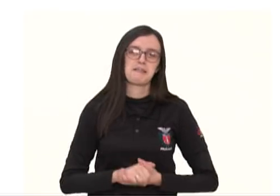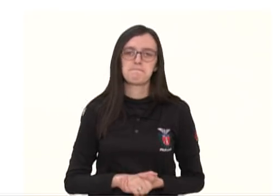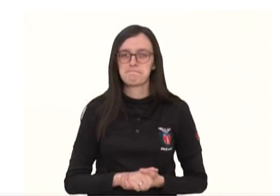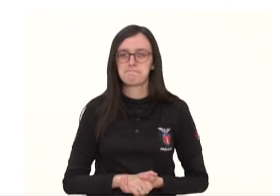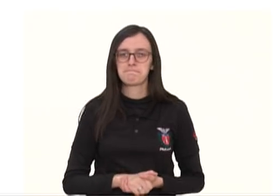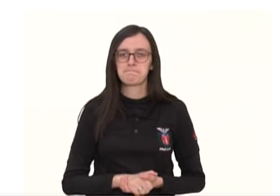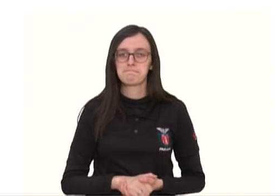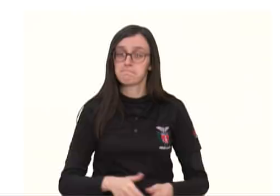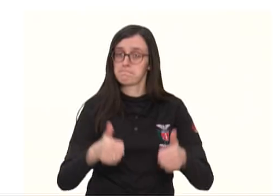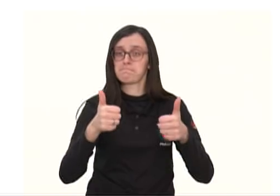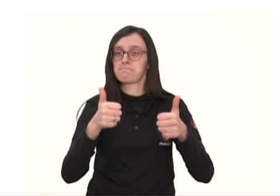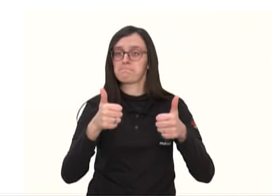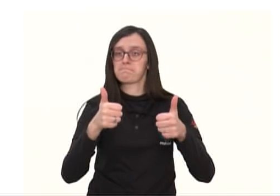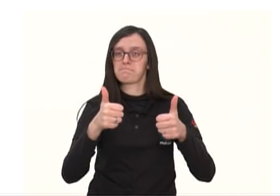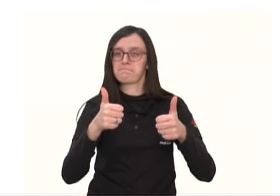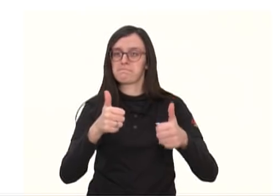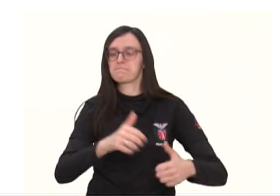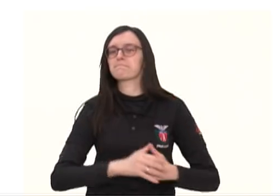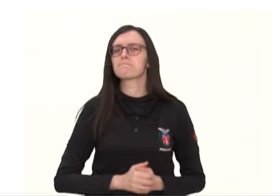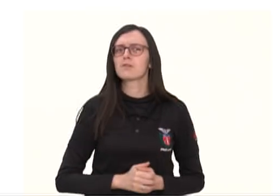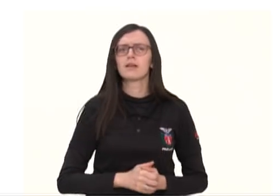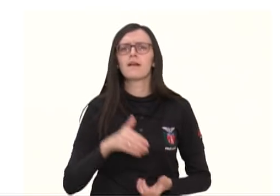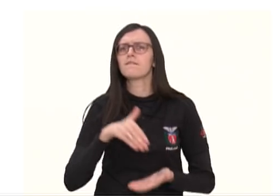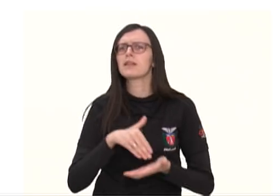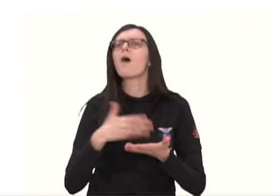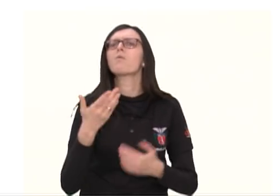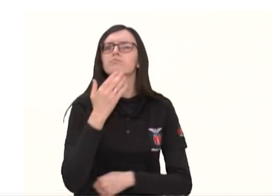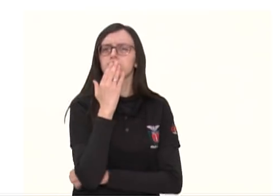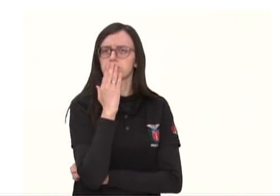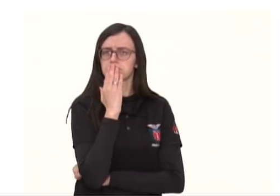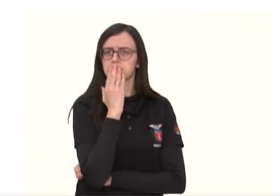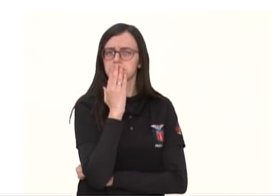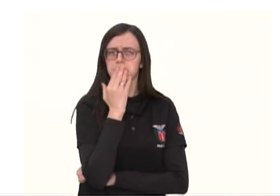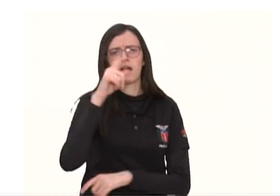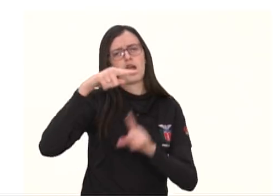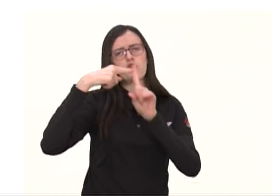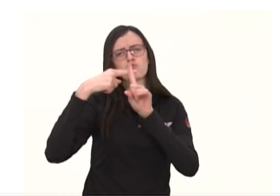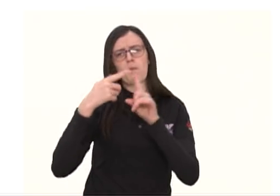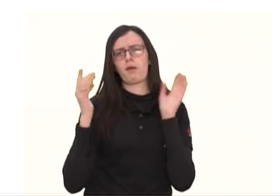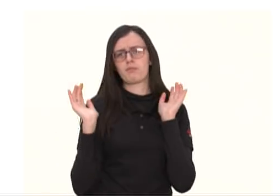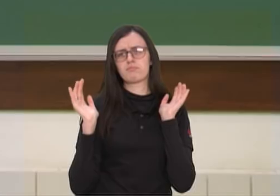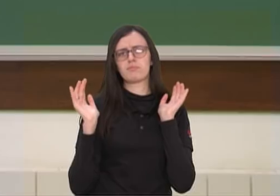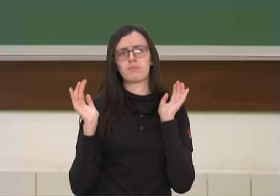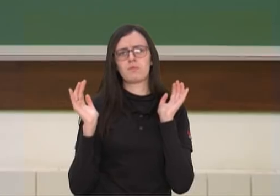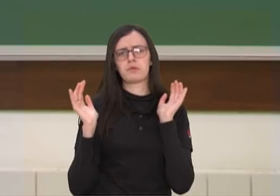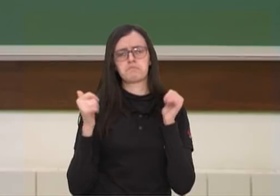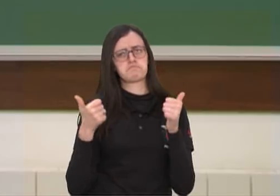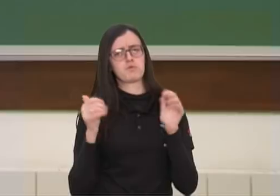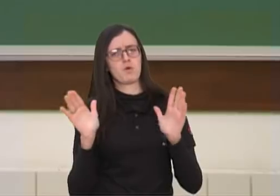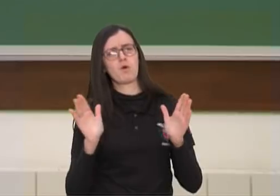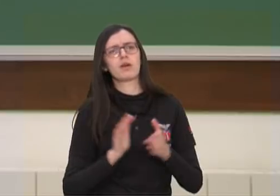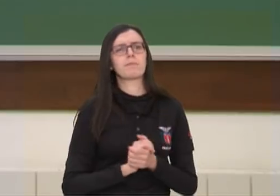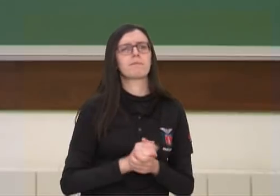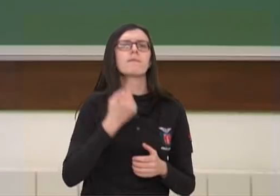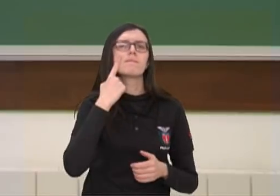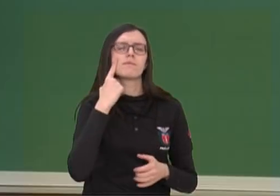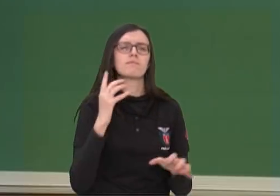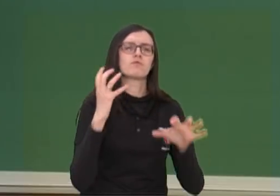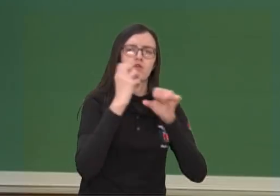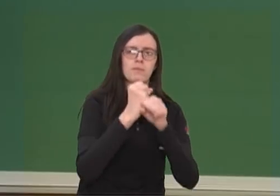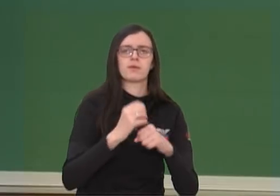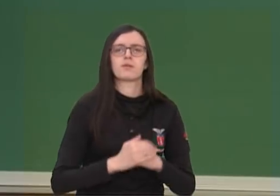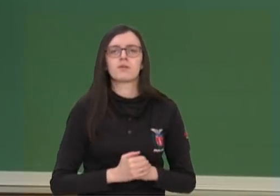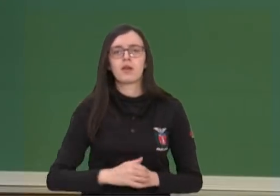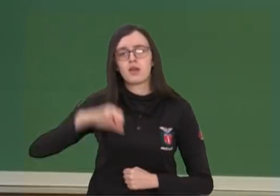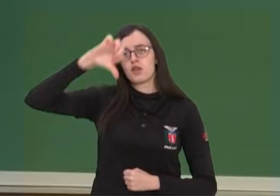861.470. Tudo bem? E a última? É uma soma. Muito bem. Então, vamos somar.